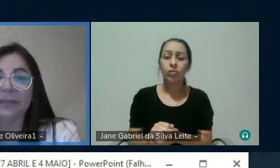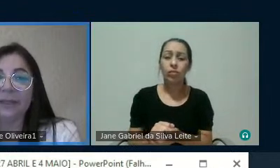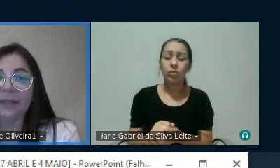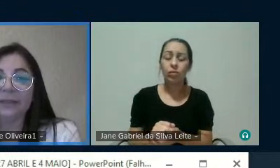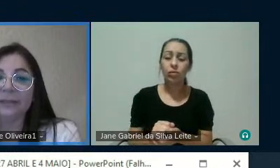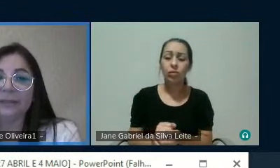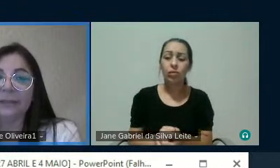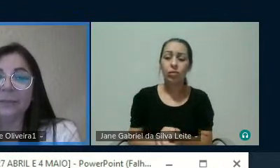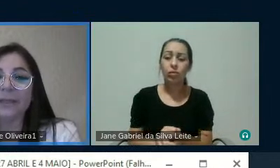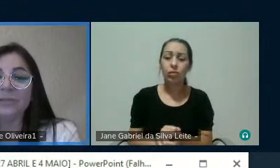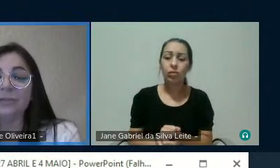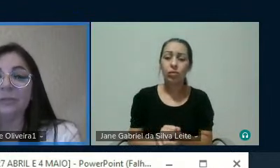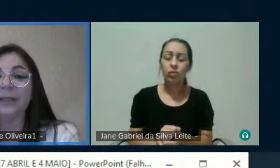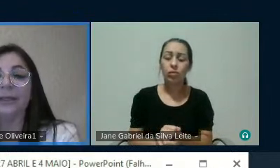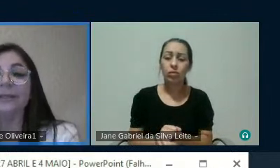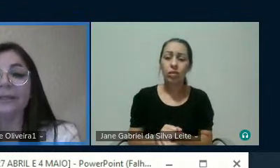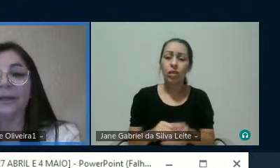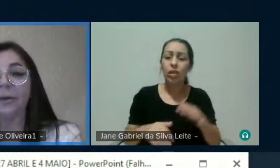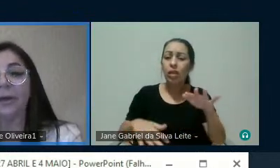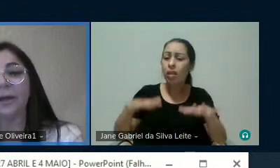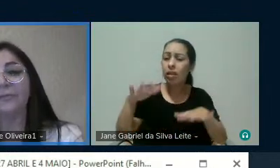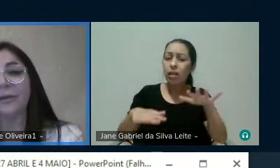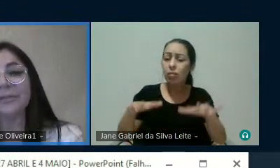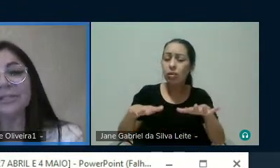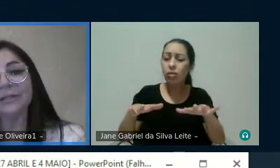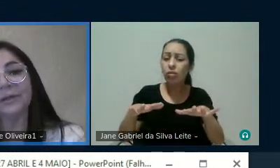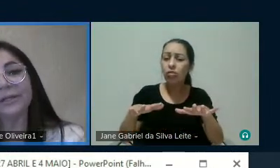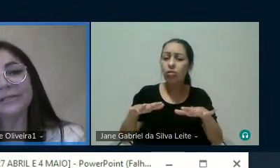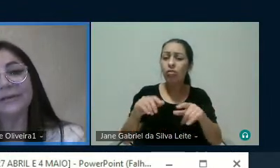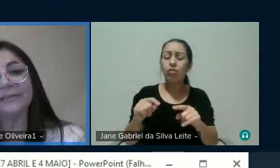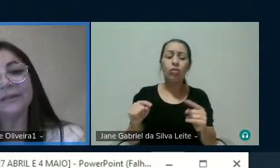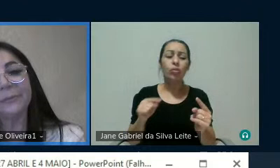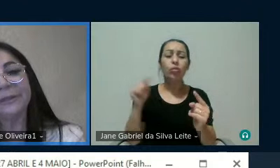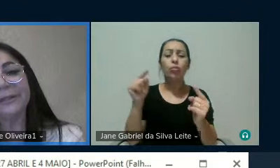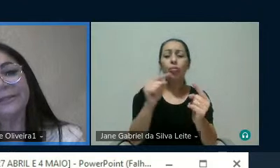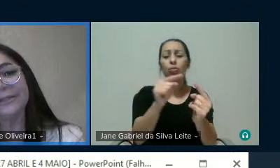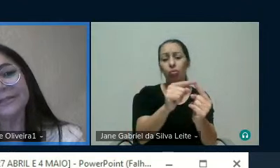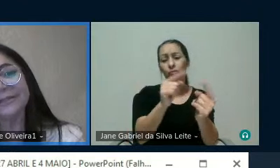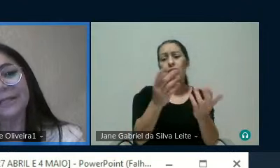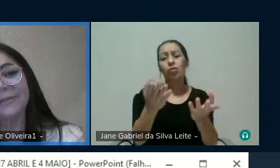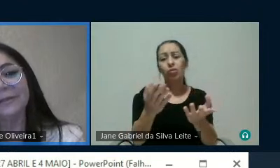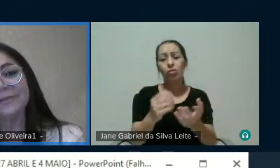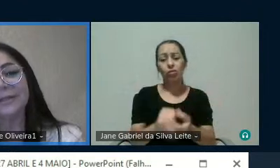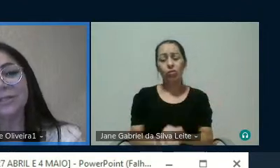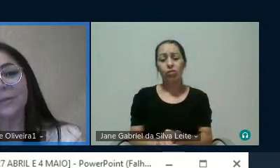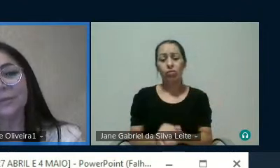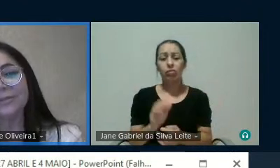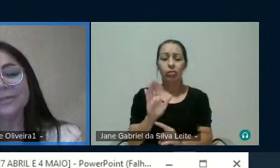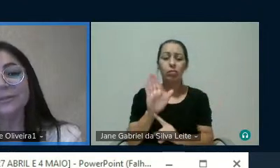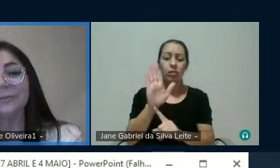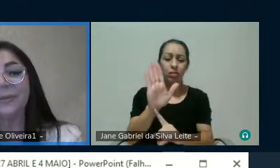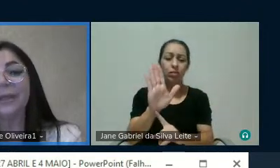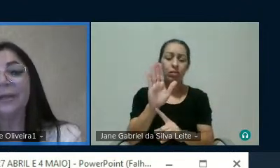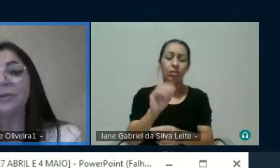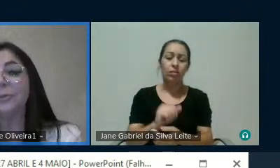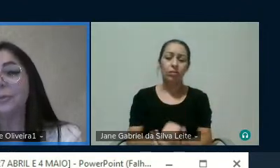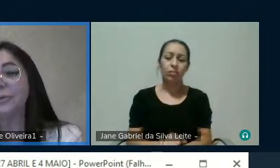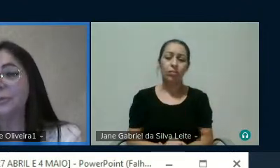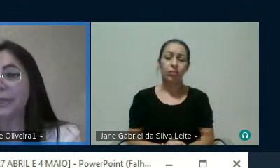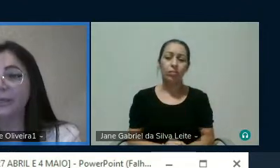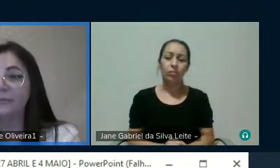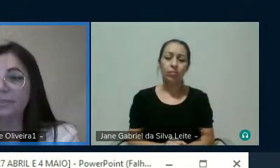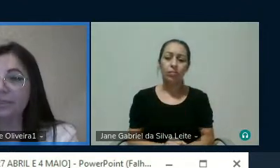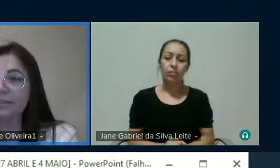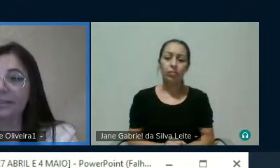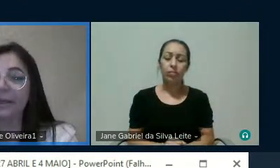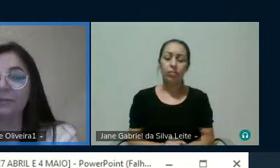Então, depende muito para quem que... A forma de categorizar vai depender desses elementos, né? De quem produziu, do